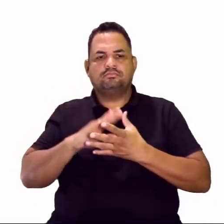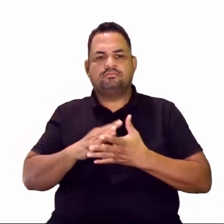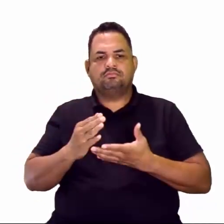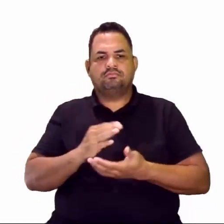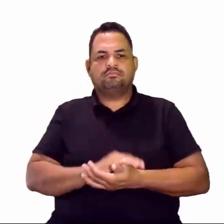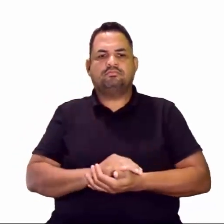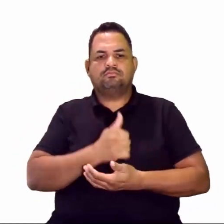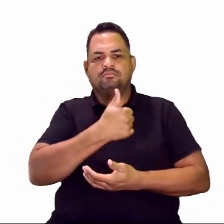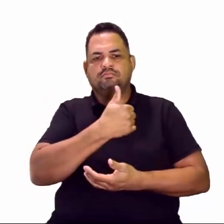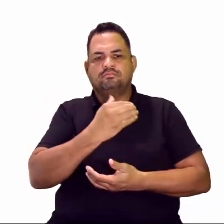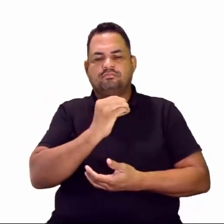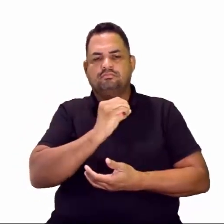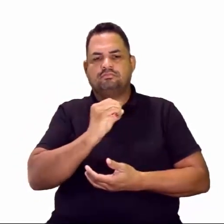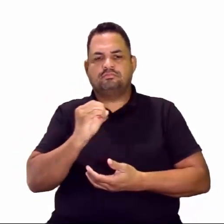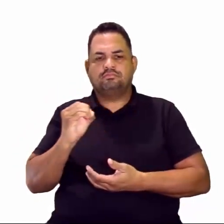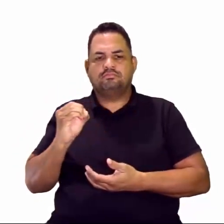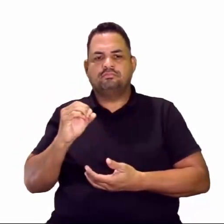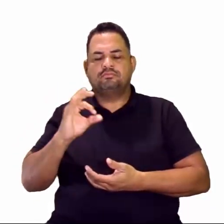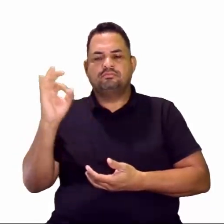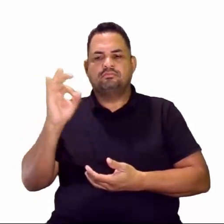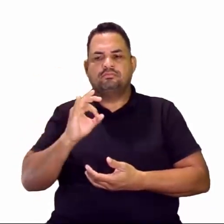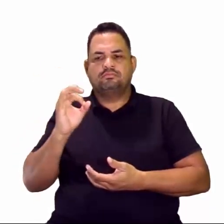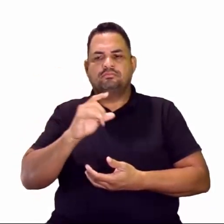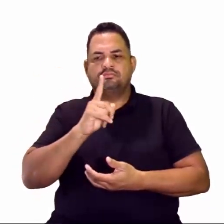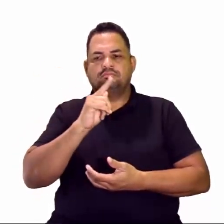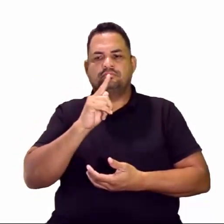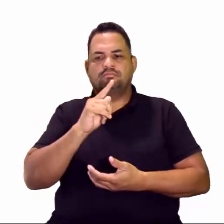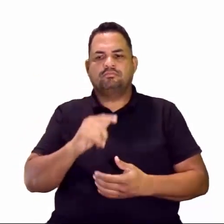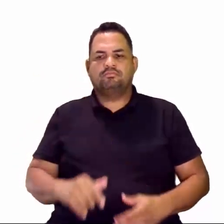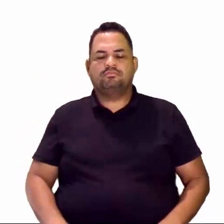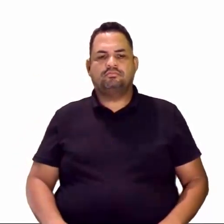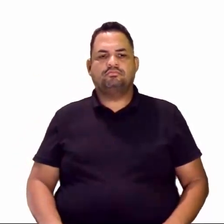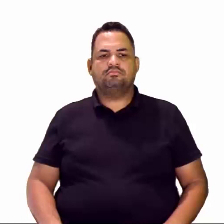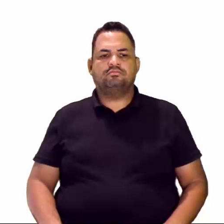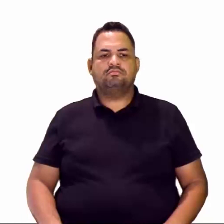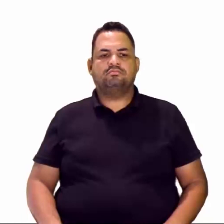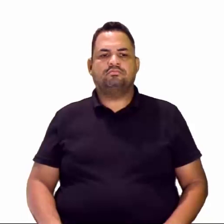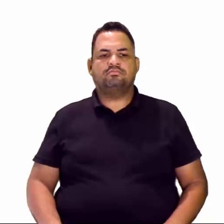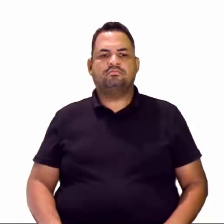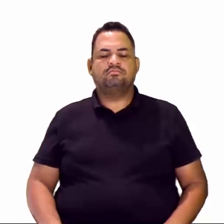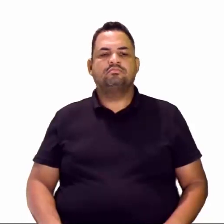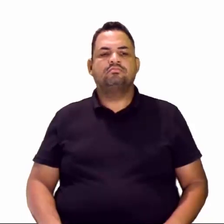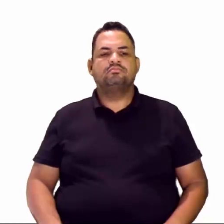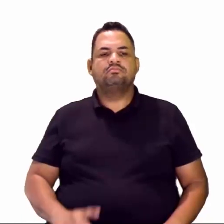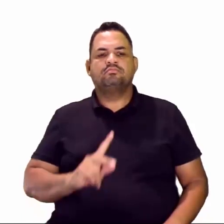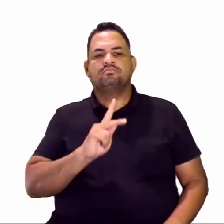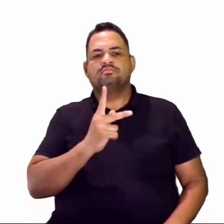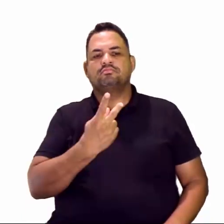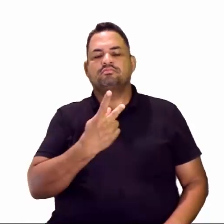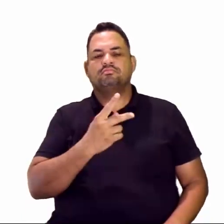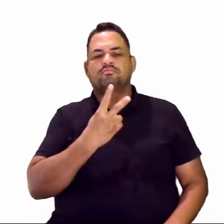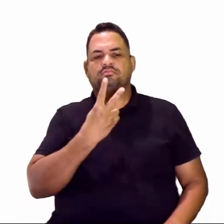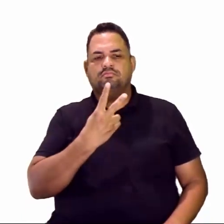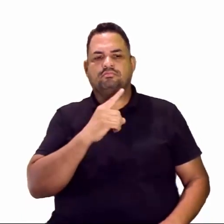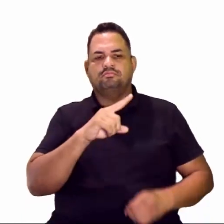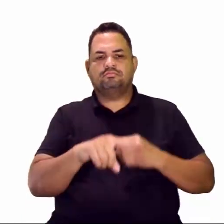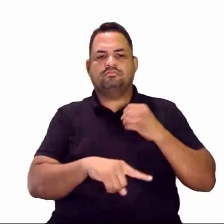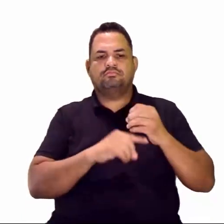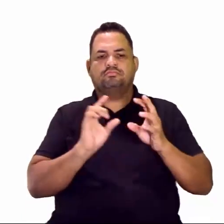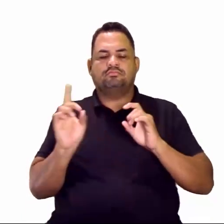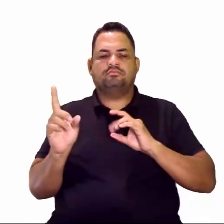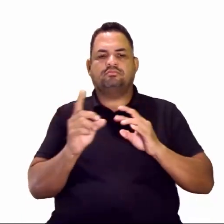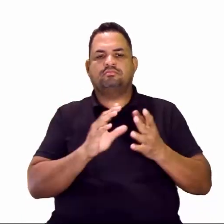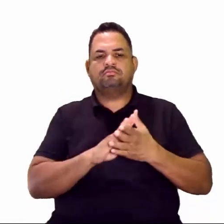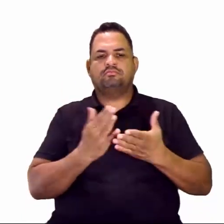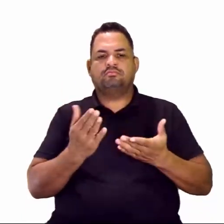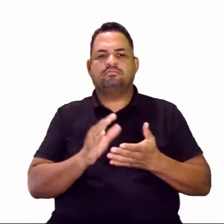é o 100% da água oxigenada. Como o hidrogênio são 2 átomos, e cada